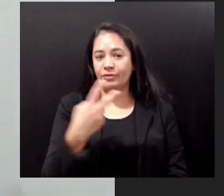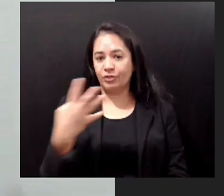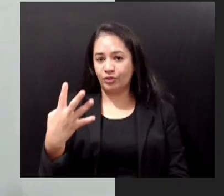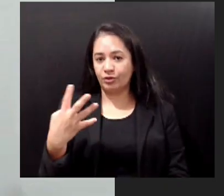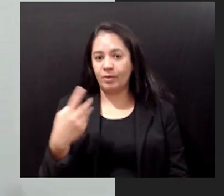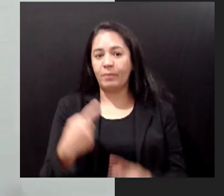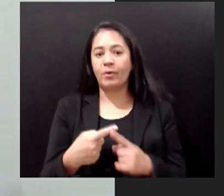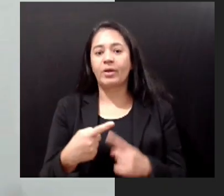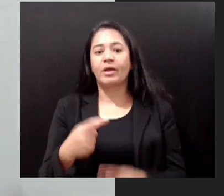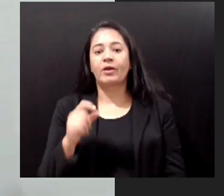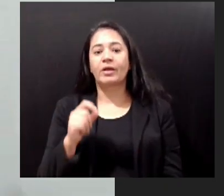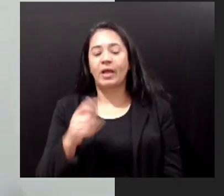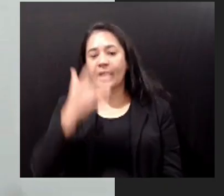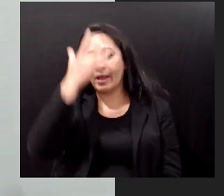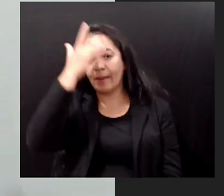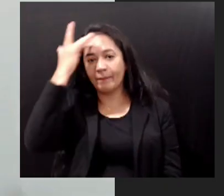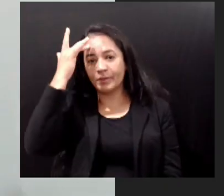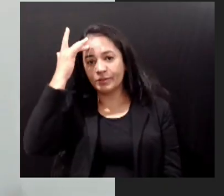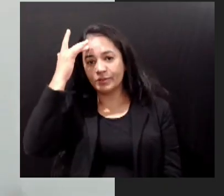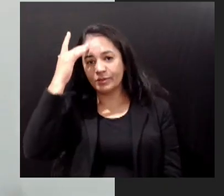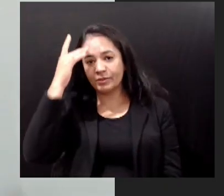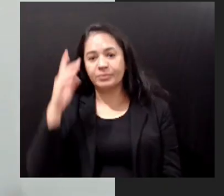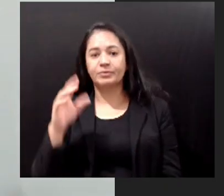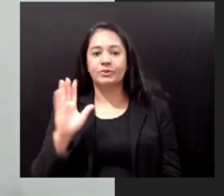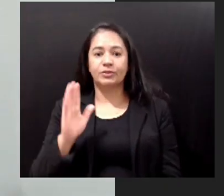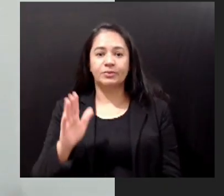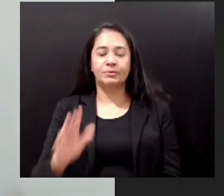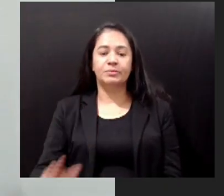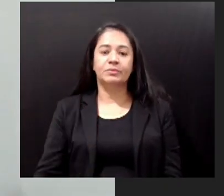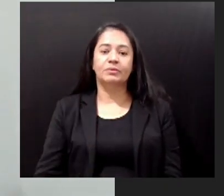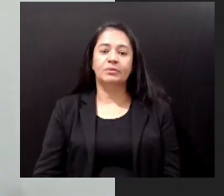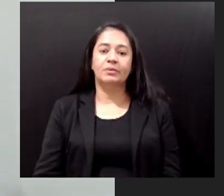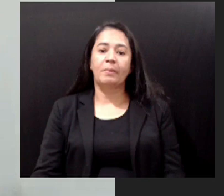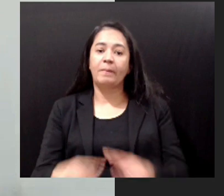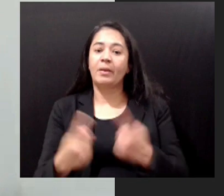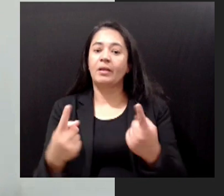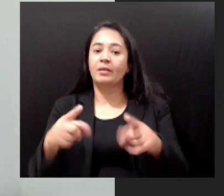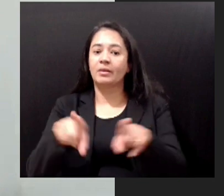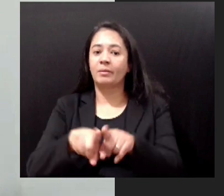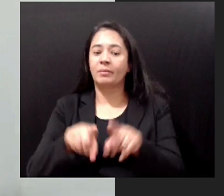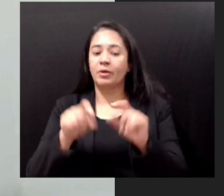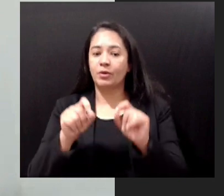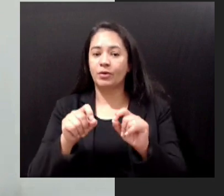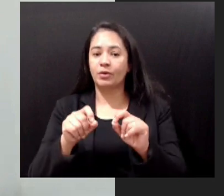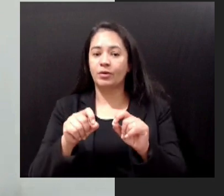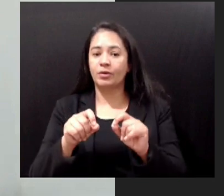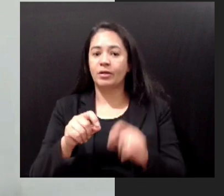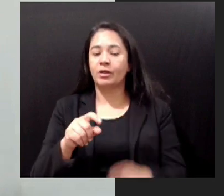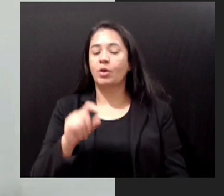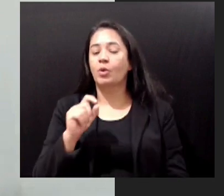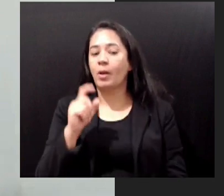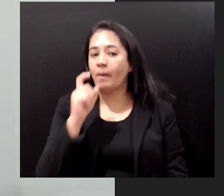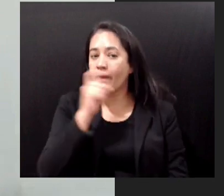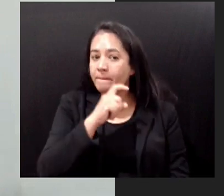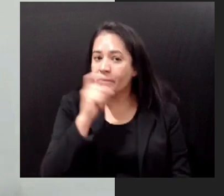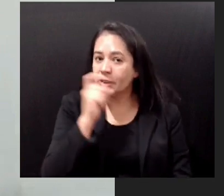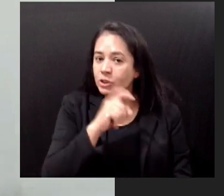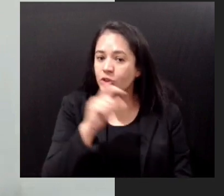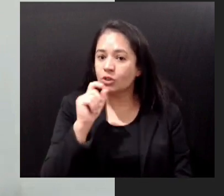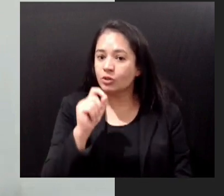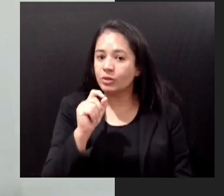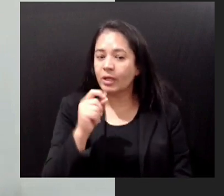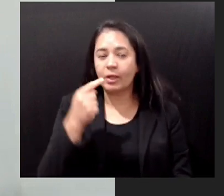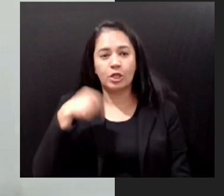que a pessoa tenha essa formação. E também é um mito, é mentira pensarmos que